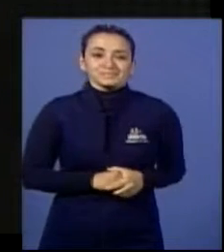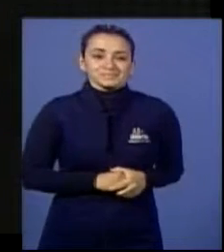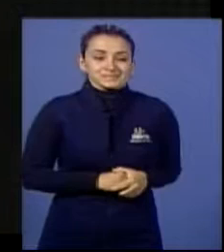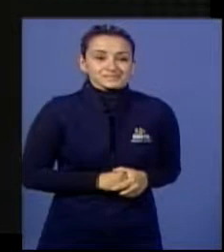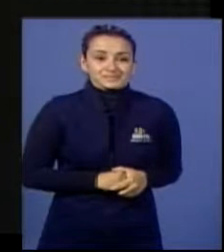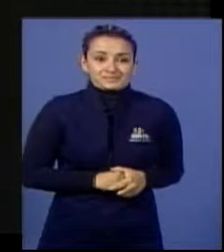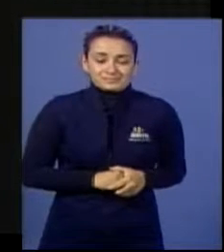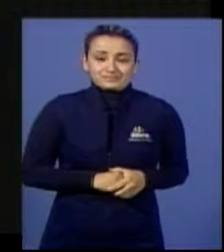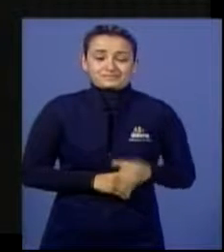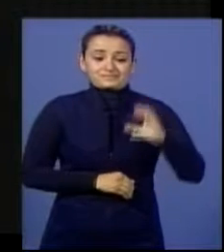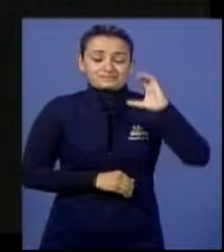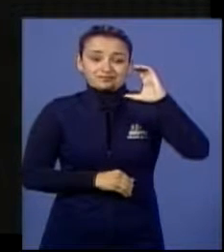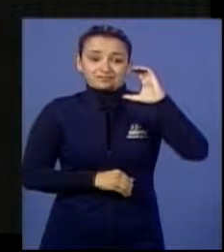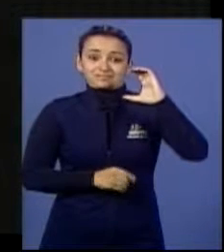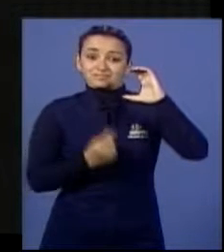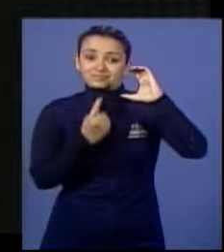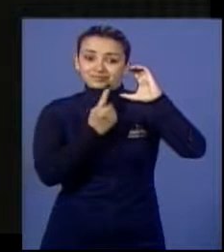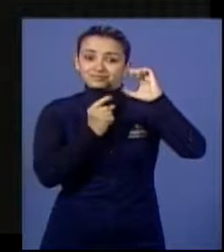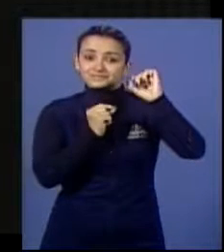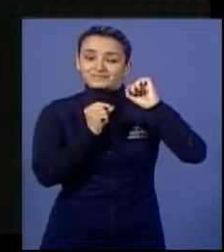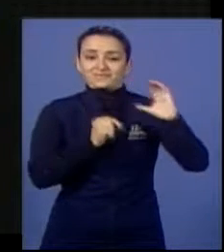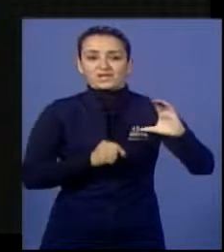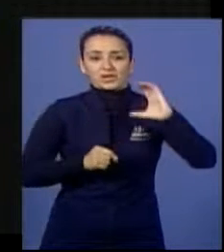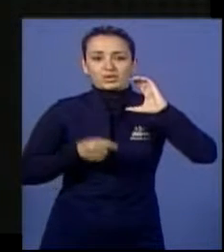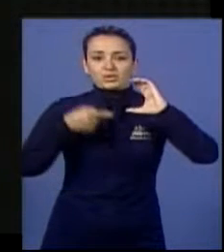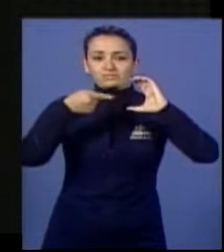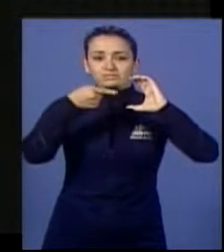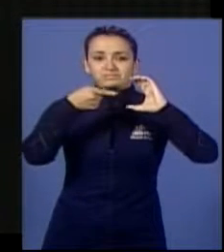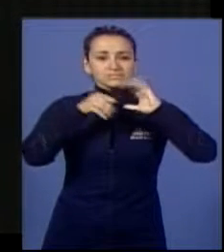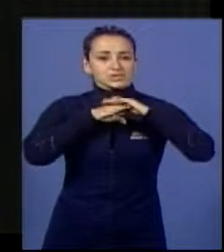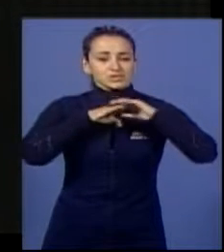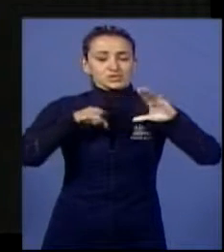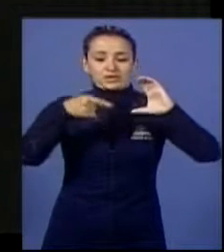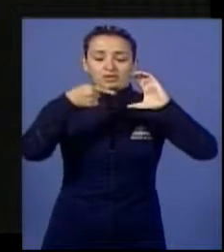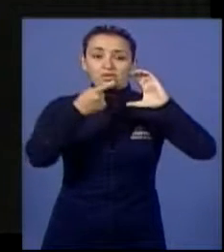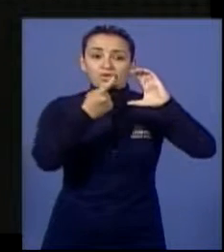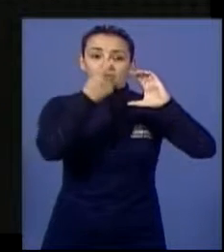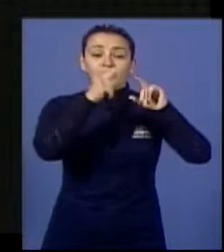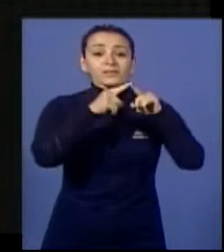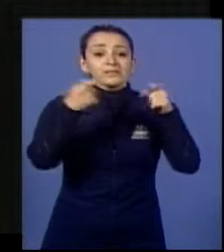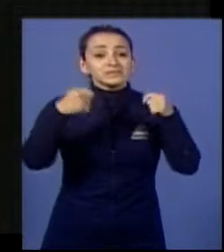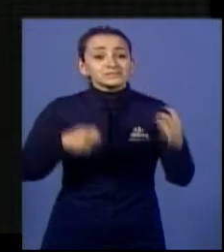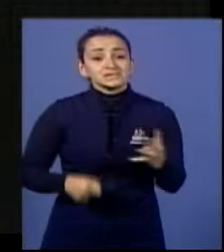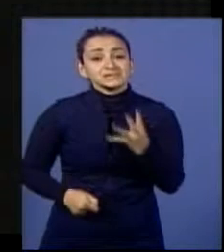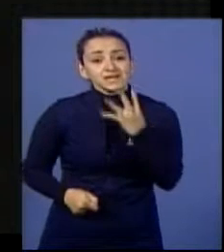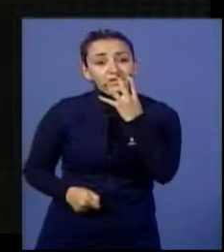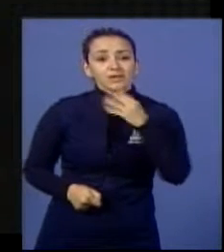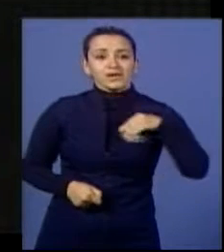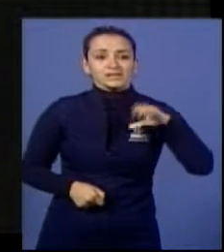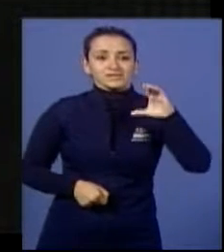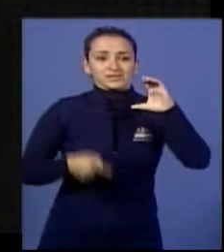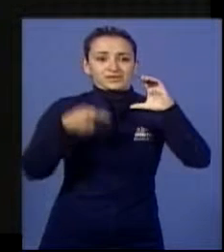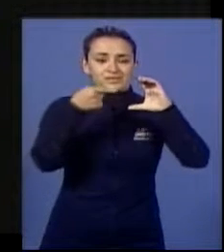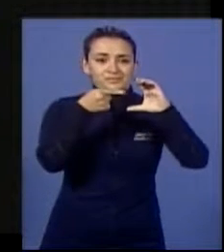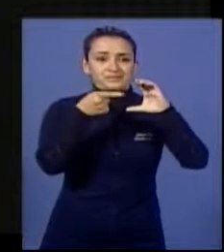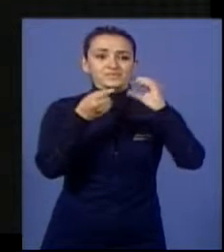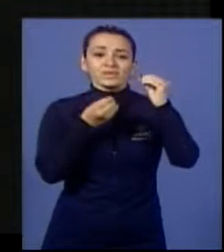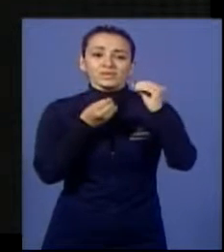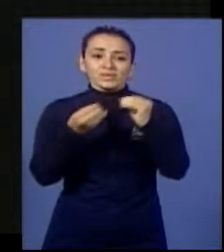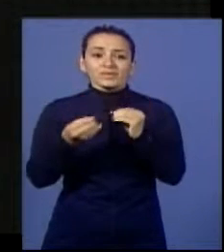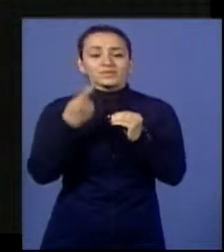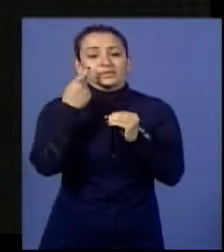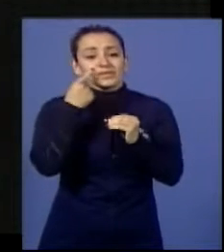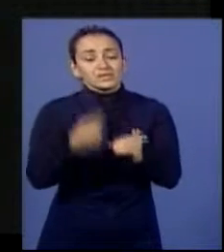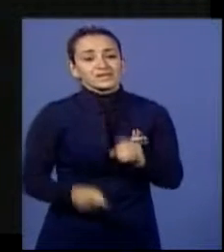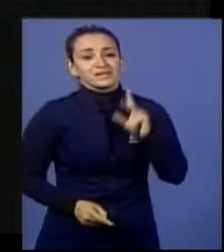carbono aqui, ó, esse primeiro carbono estaria fazendo só uma ligação. Como ele tem que fazer 4 ligações, eu completo ele com mais 3